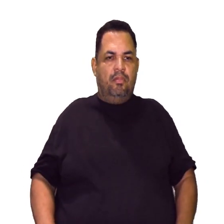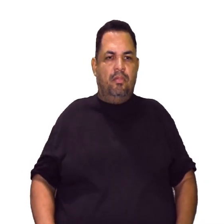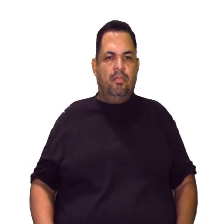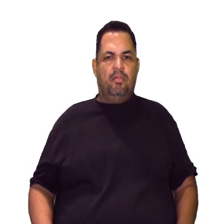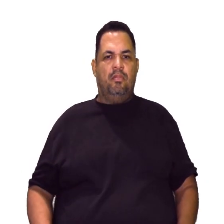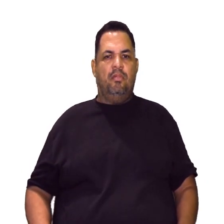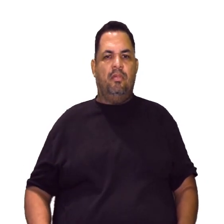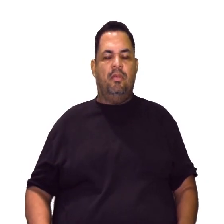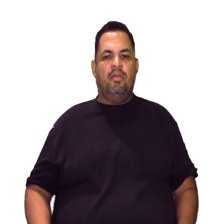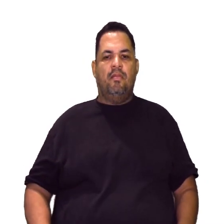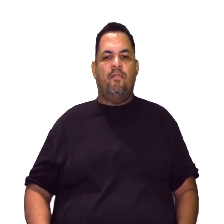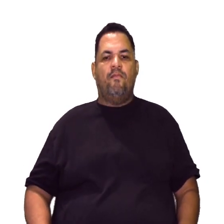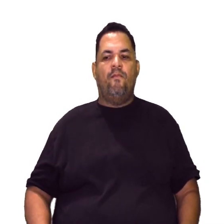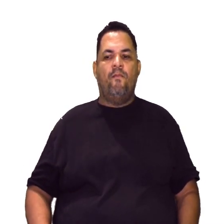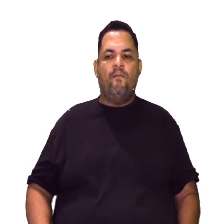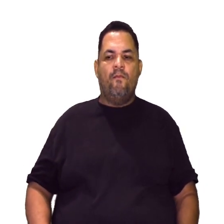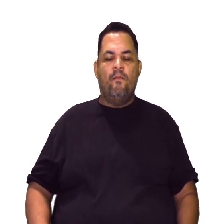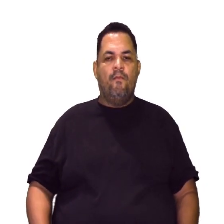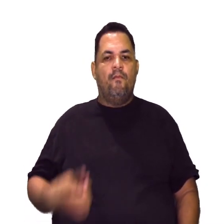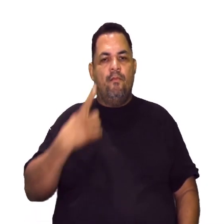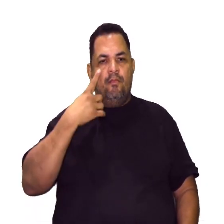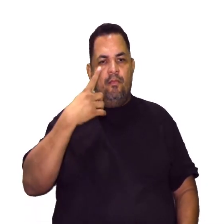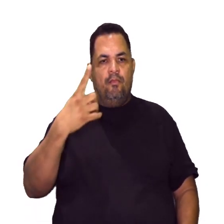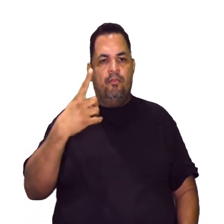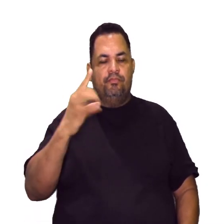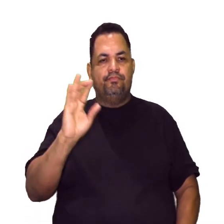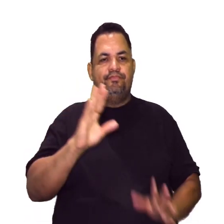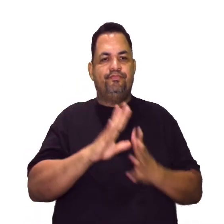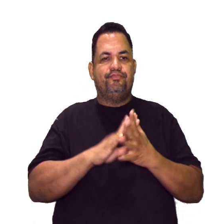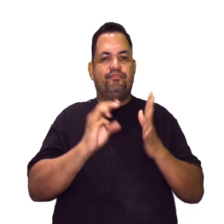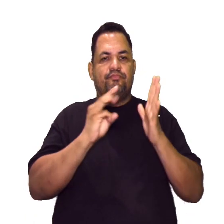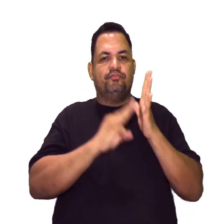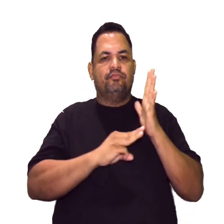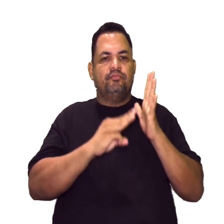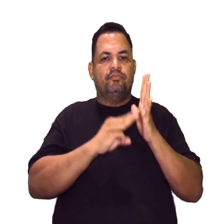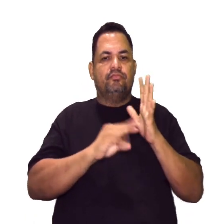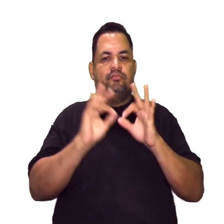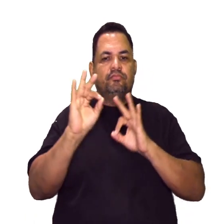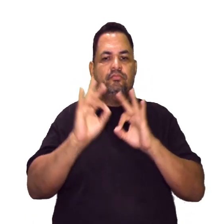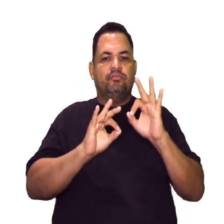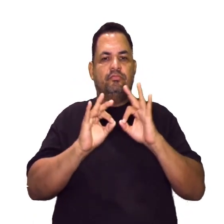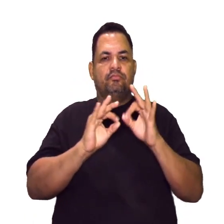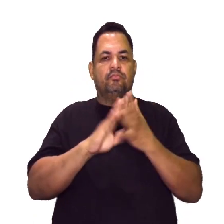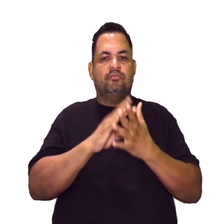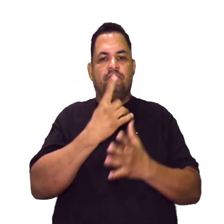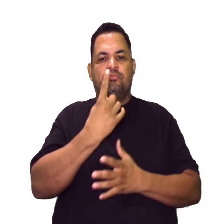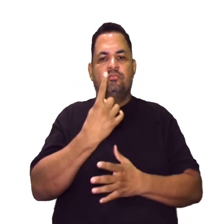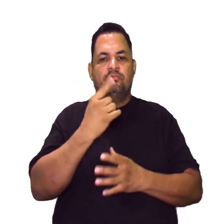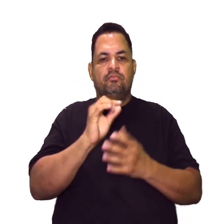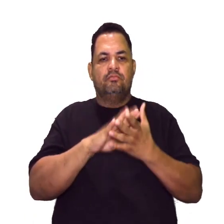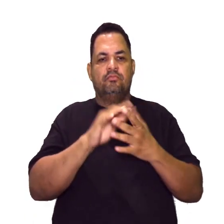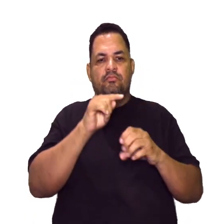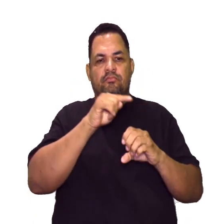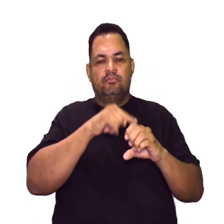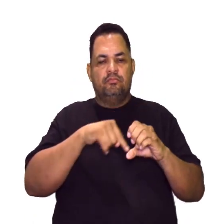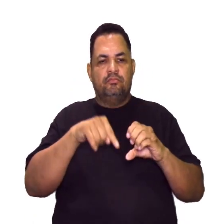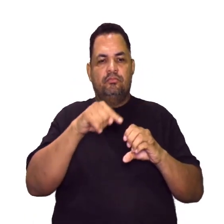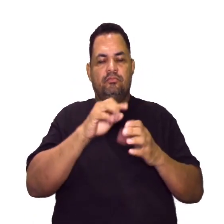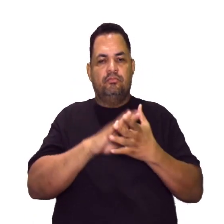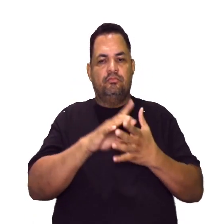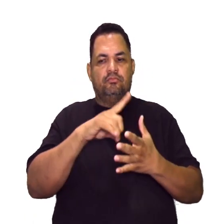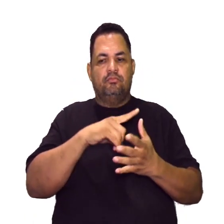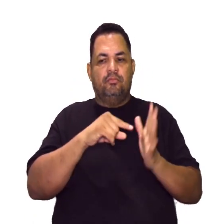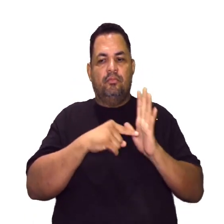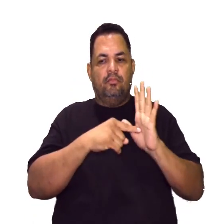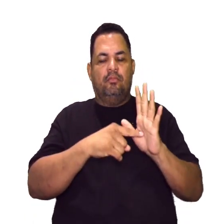gente lembrar um pouquinho, vejam bem, modelos de cada bolinha representa um